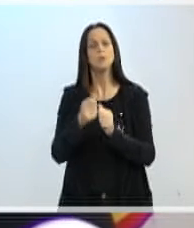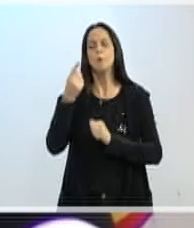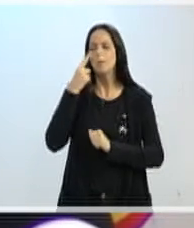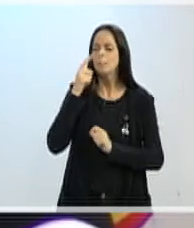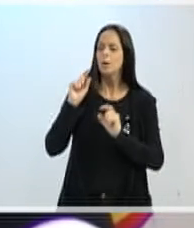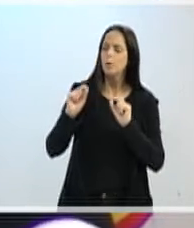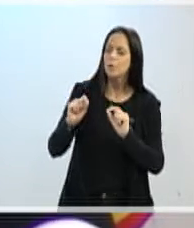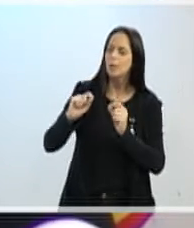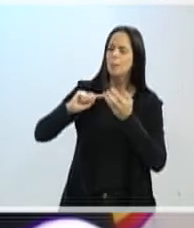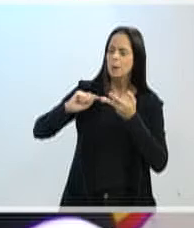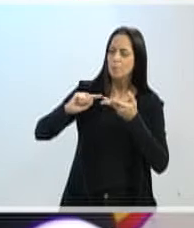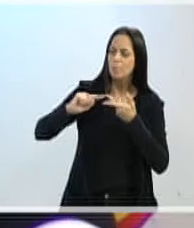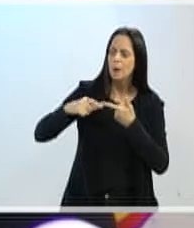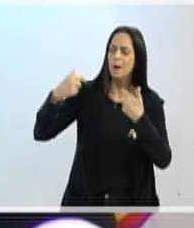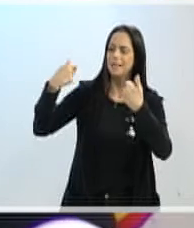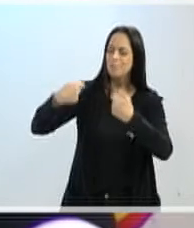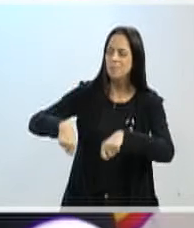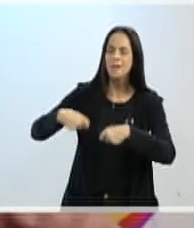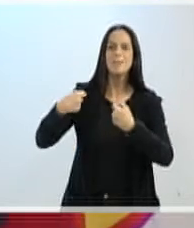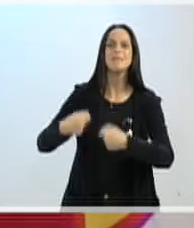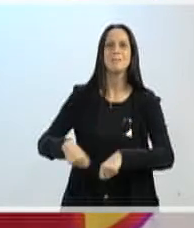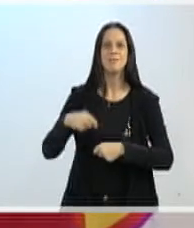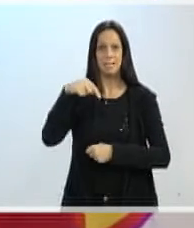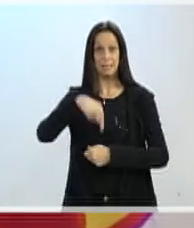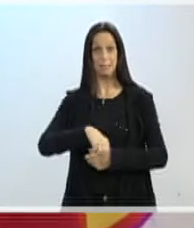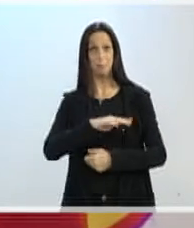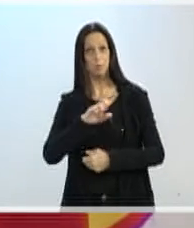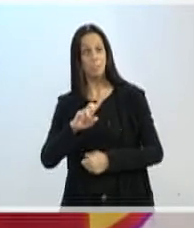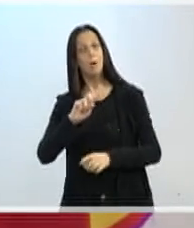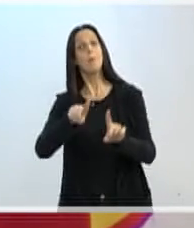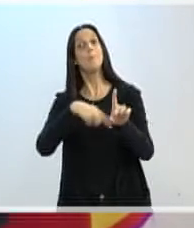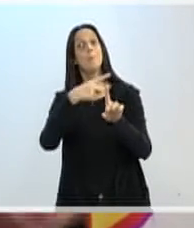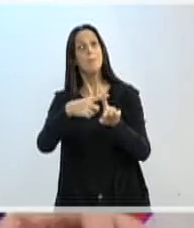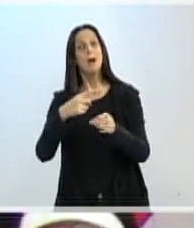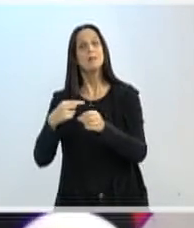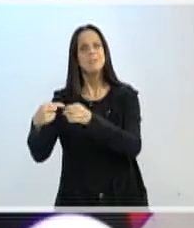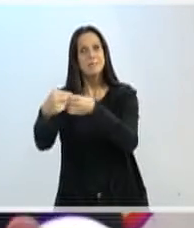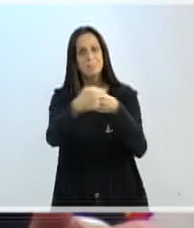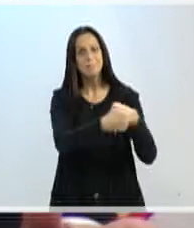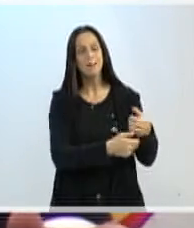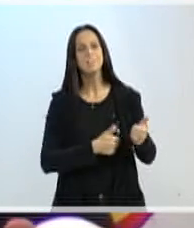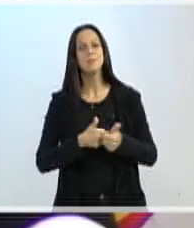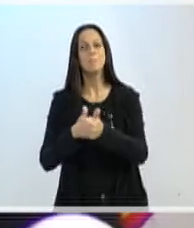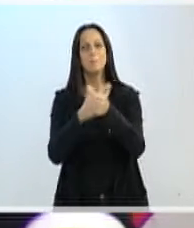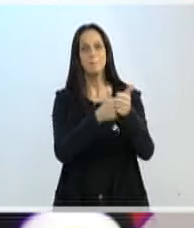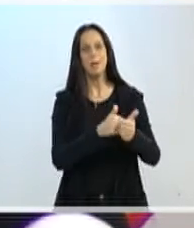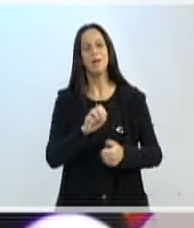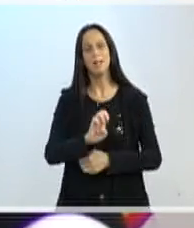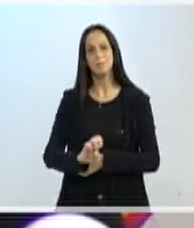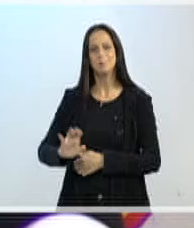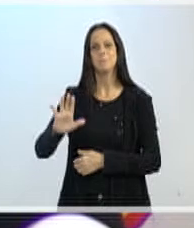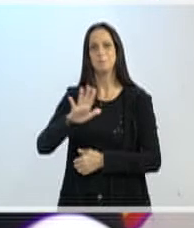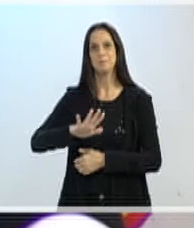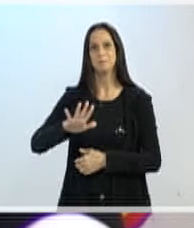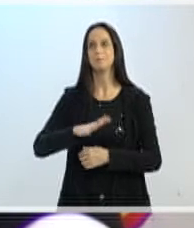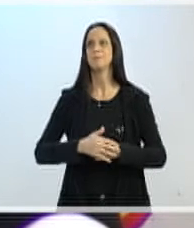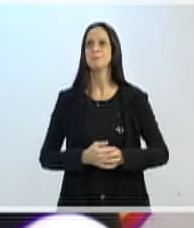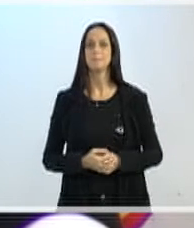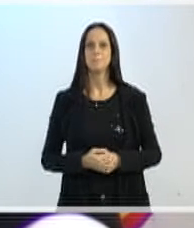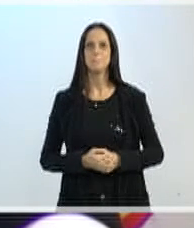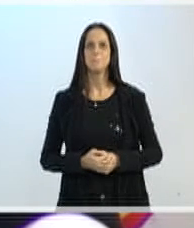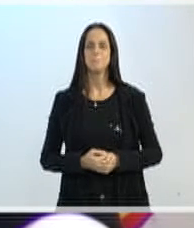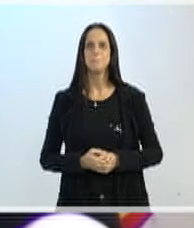demandas da nossa cidade de Blumenau e da região aqui do nosso estado. E para finalizar, então, agradeço o